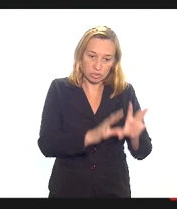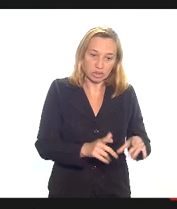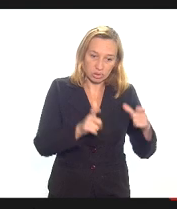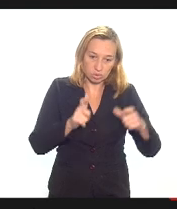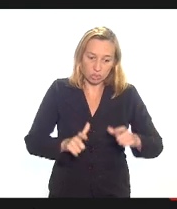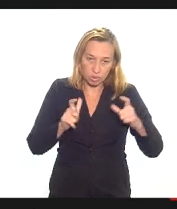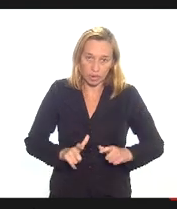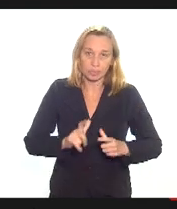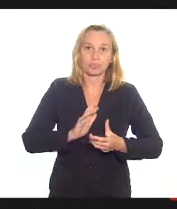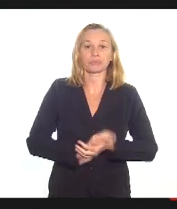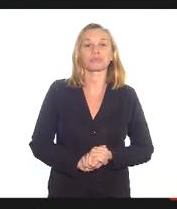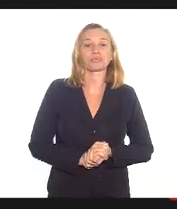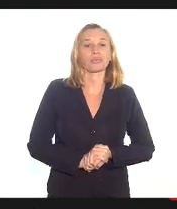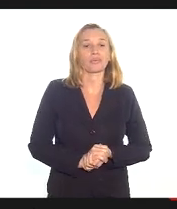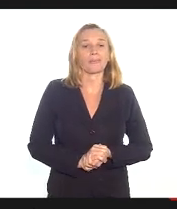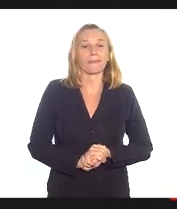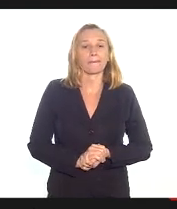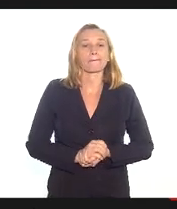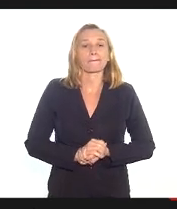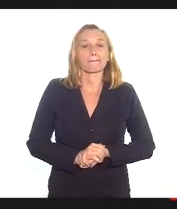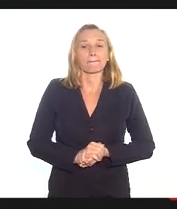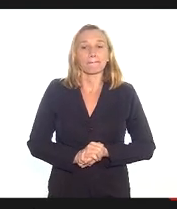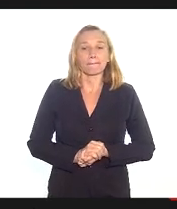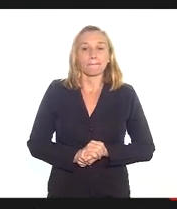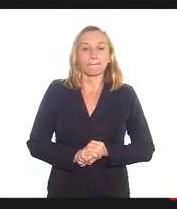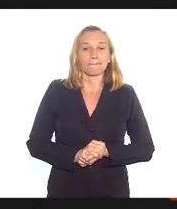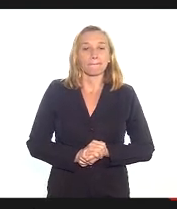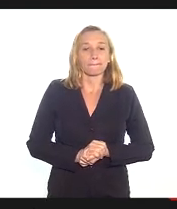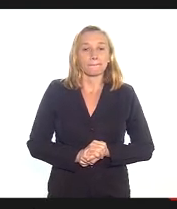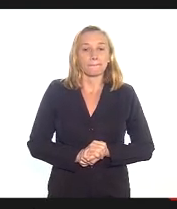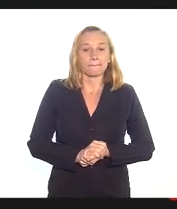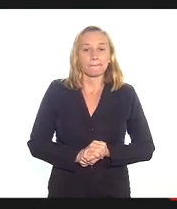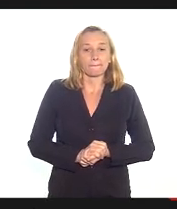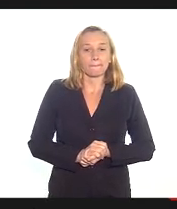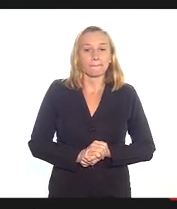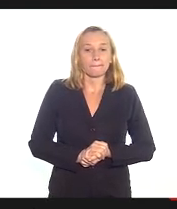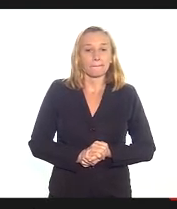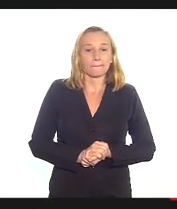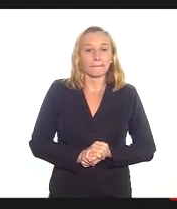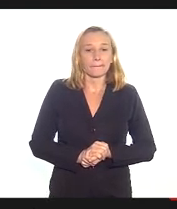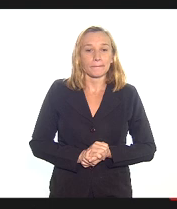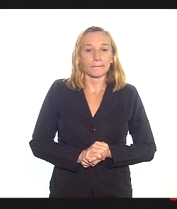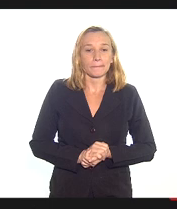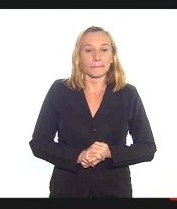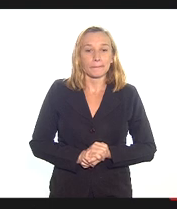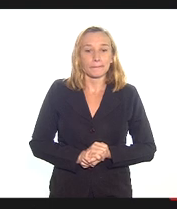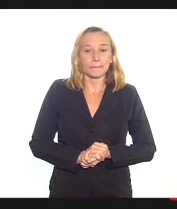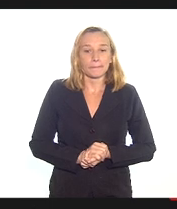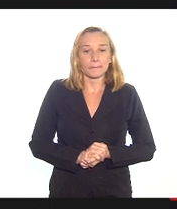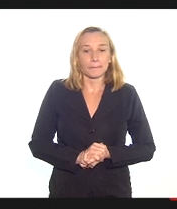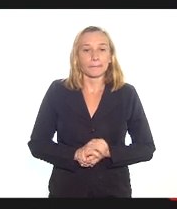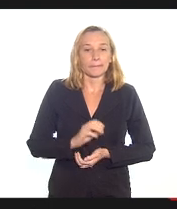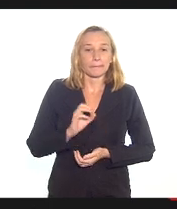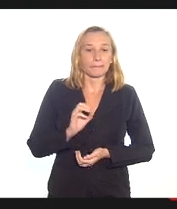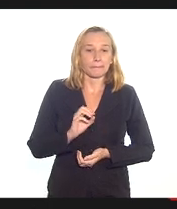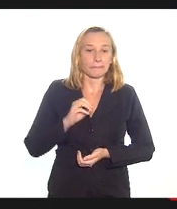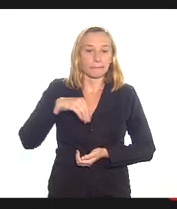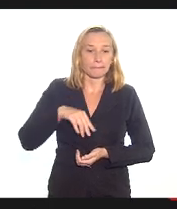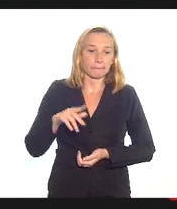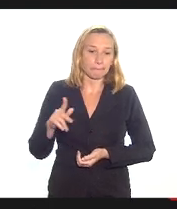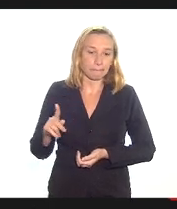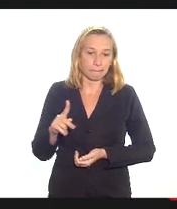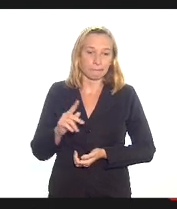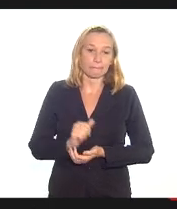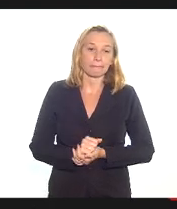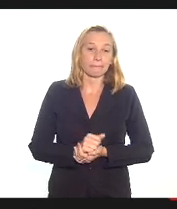campo. Se é isso, né, merece que a ANP explicite o